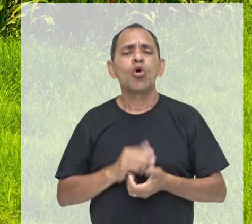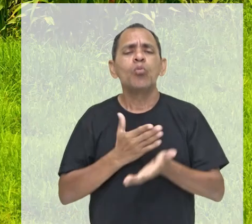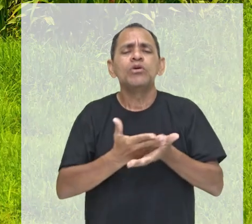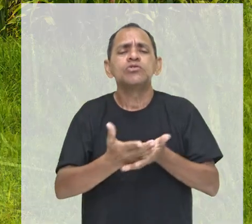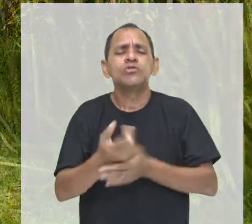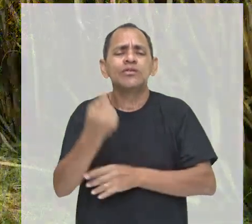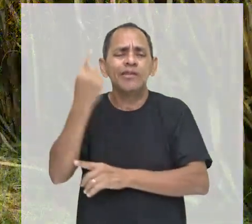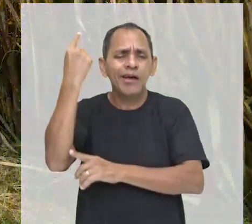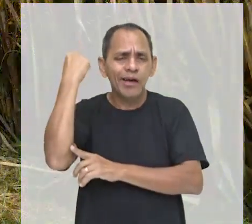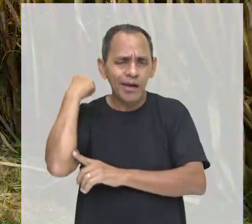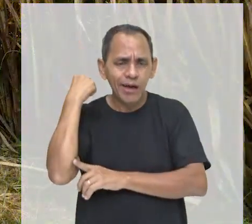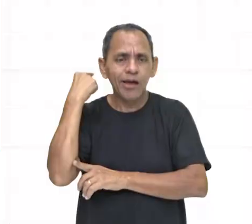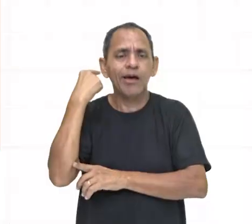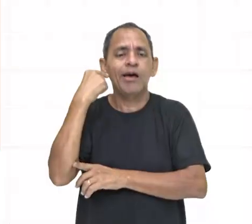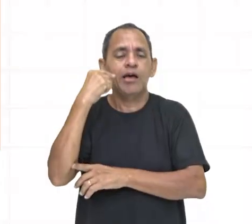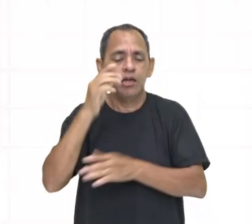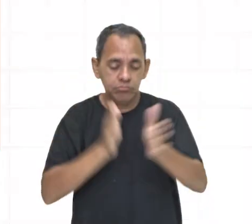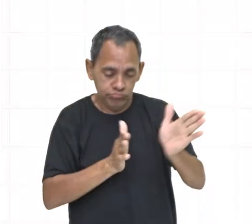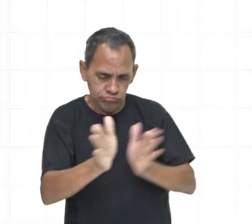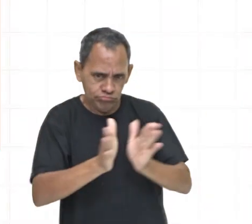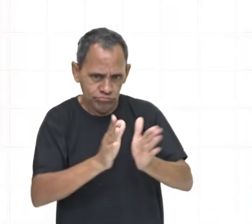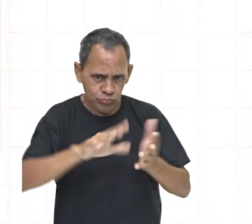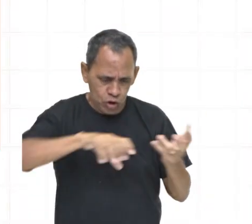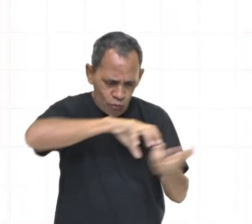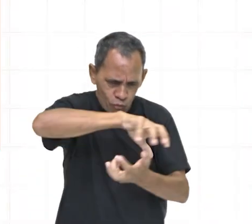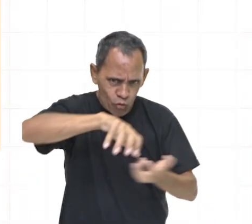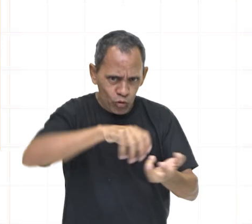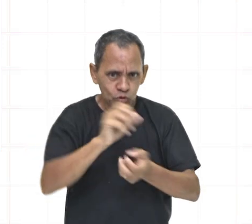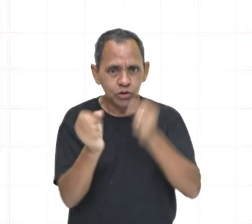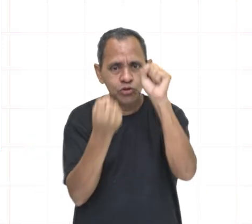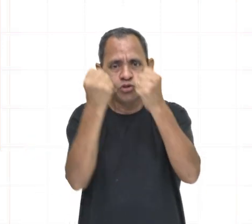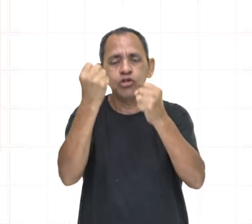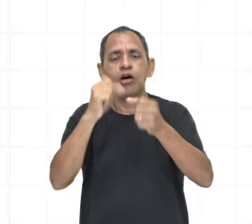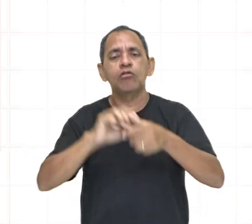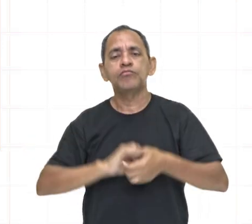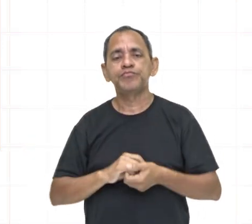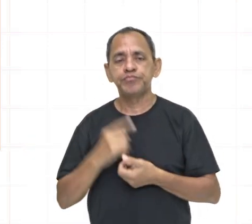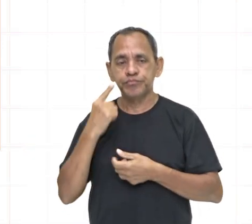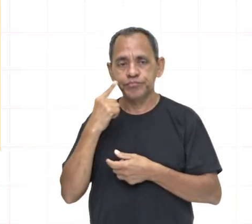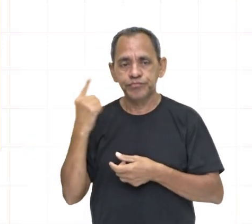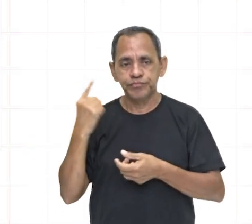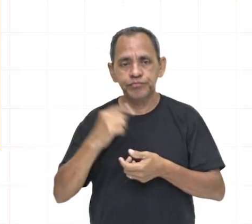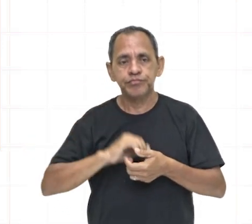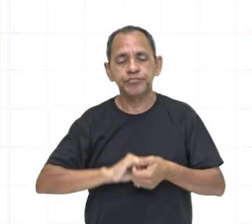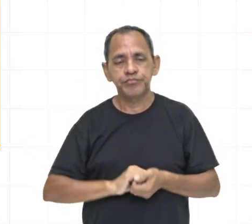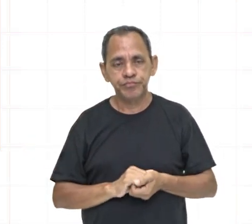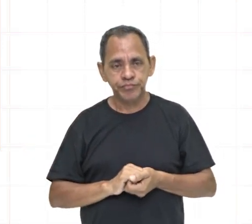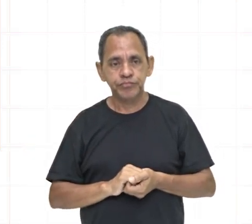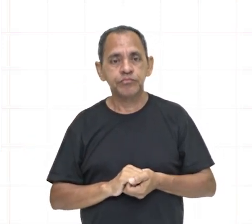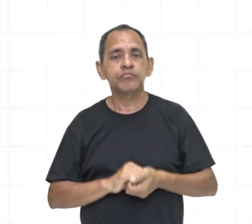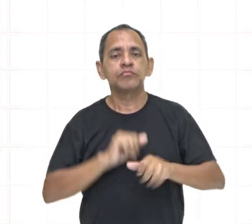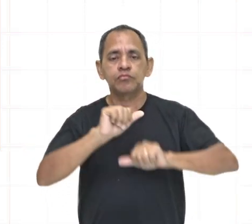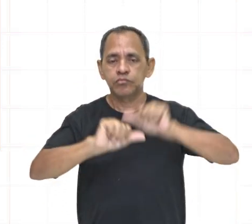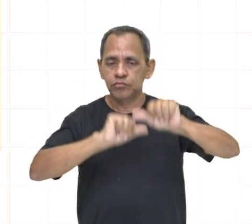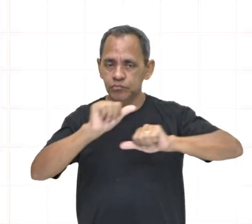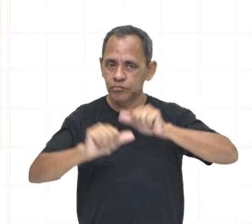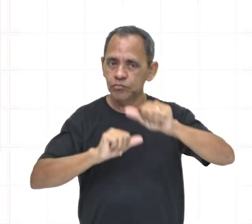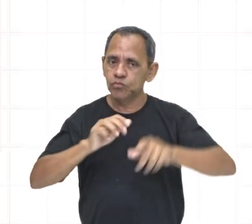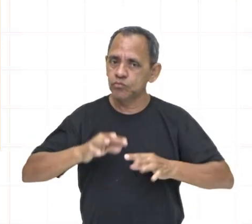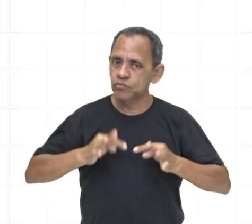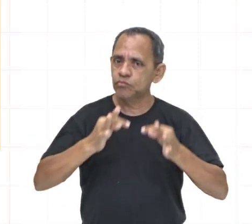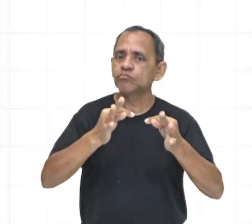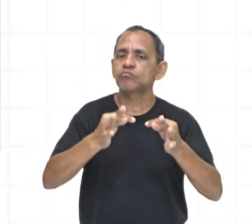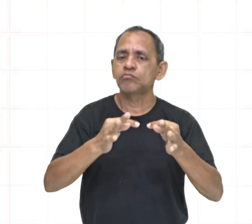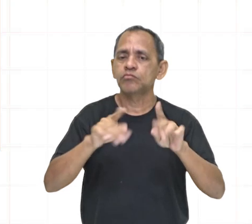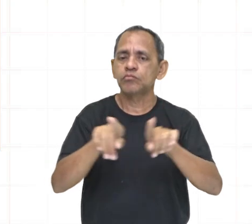Revolução Industrial. Olha só, essa situação que vai ocorrer dessas mudanças na tecnologia, porque